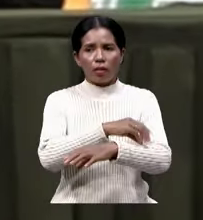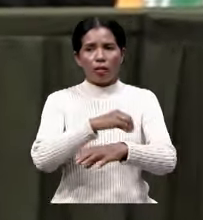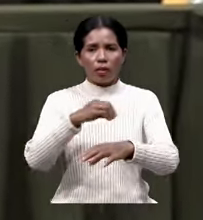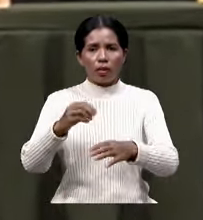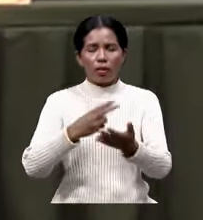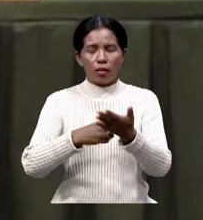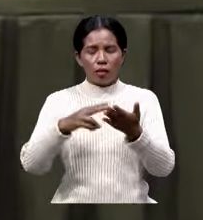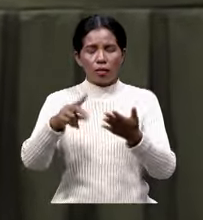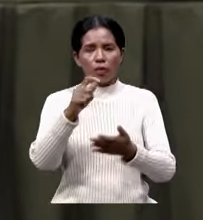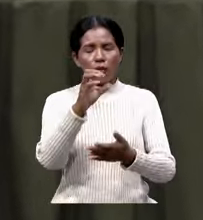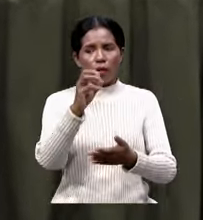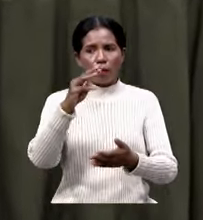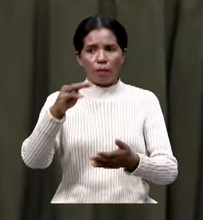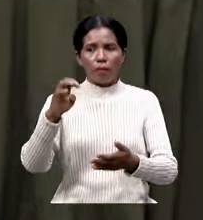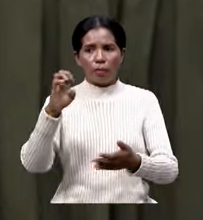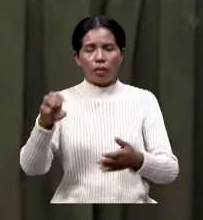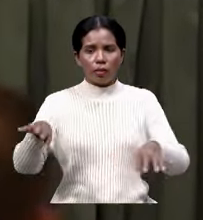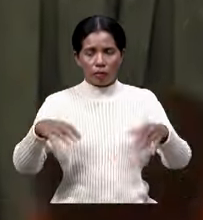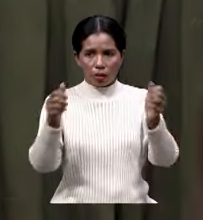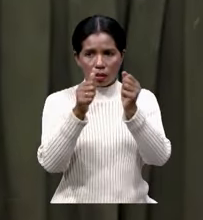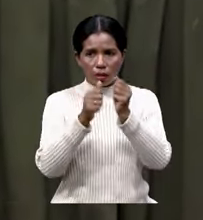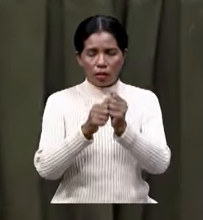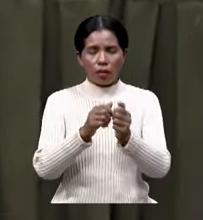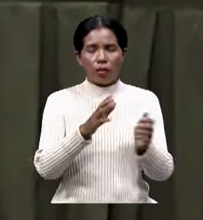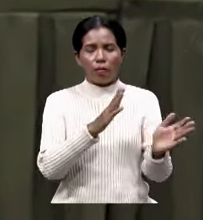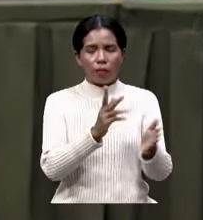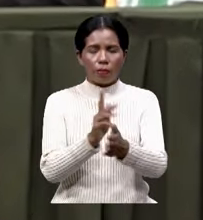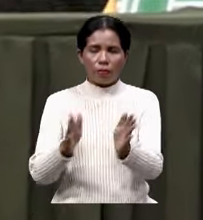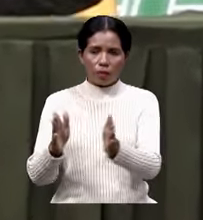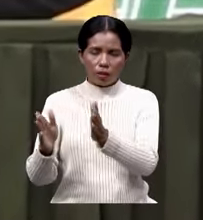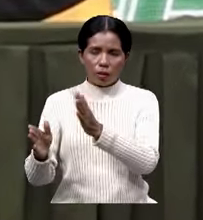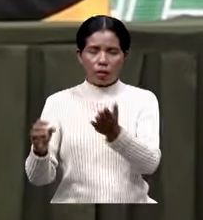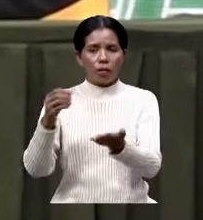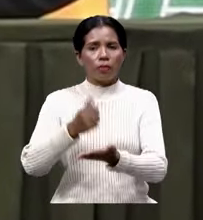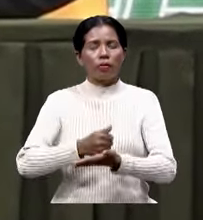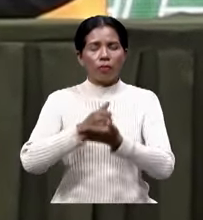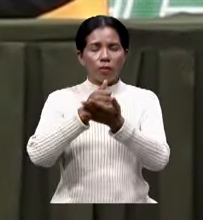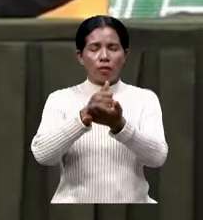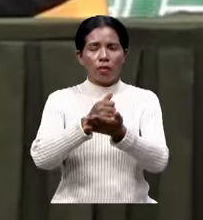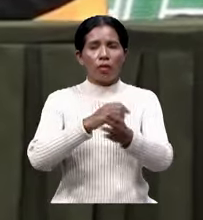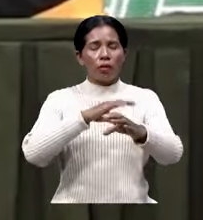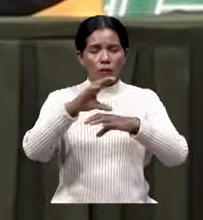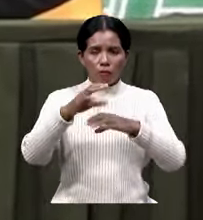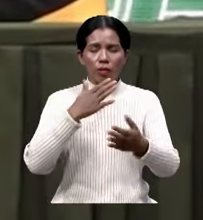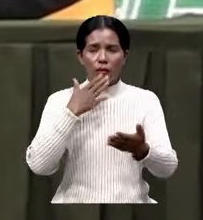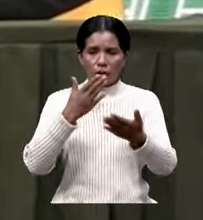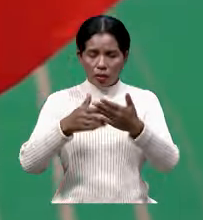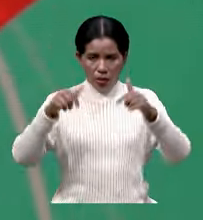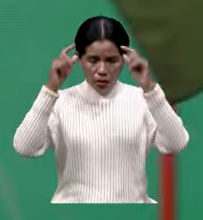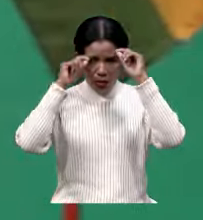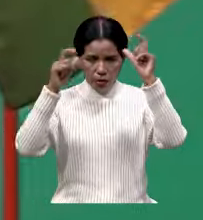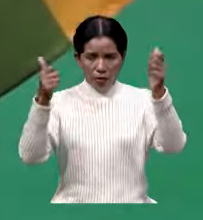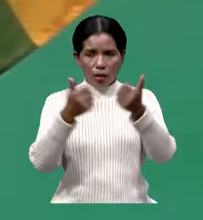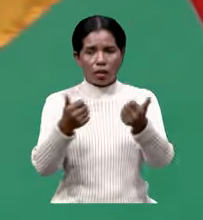Tomé e Príncipe, o serviço a mútuo ba promoção no facilita investimento no comércio no Trade Invest Timor-Leste, com a